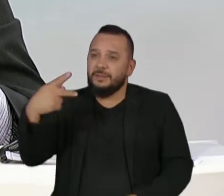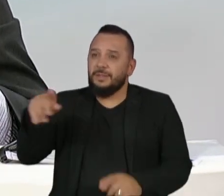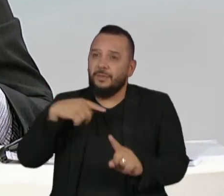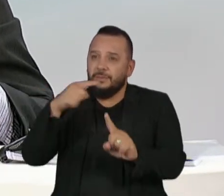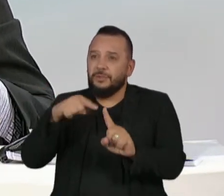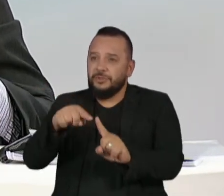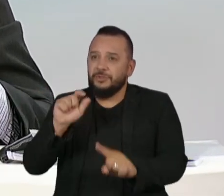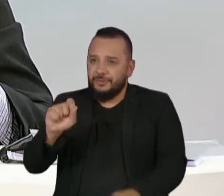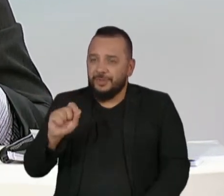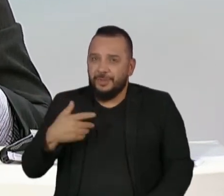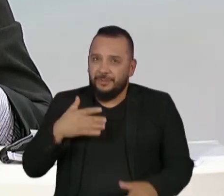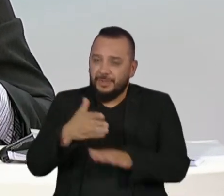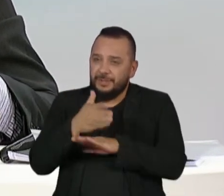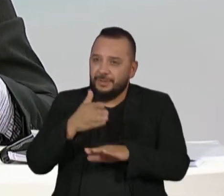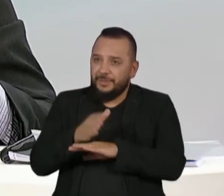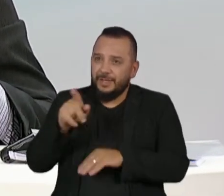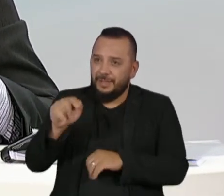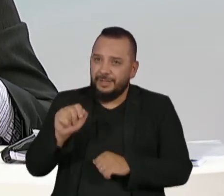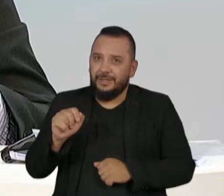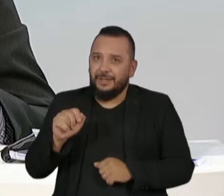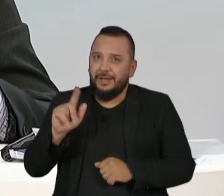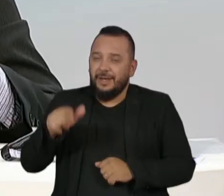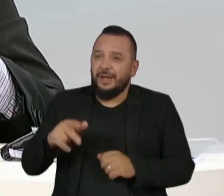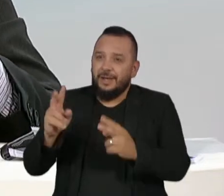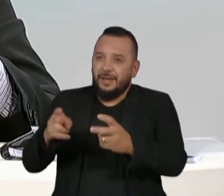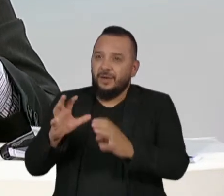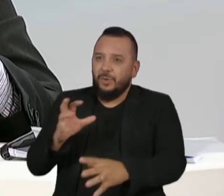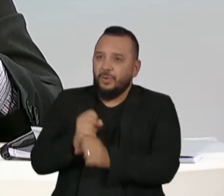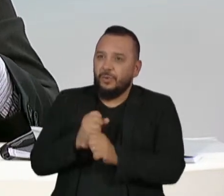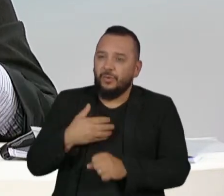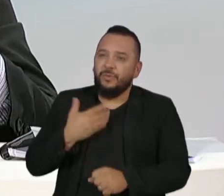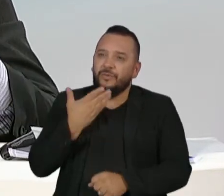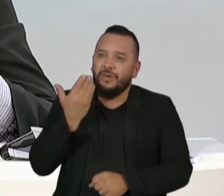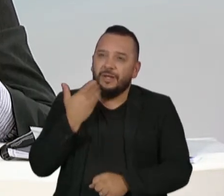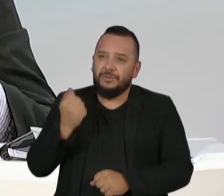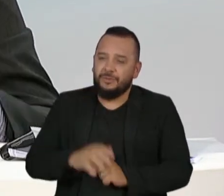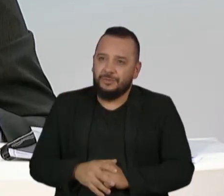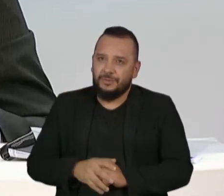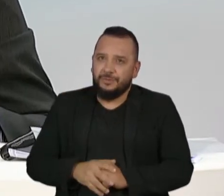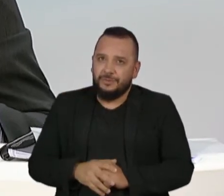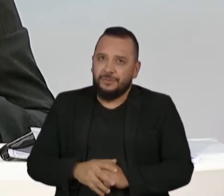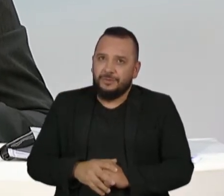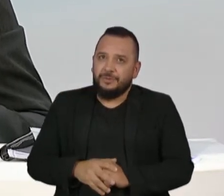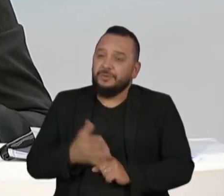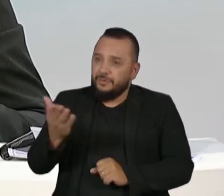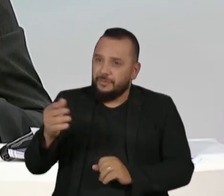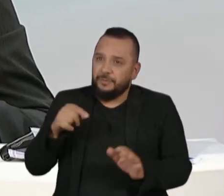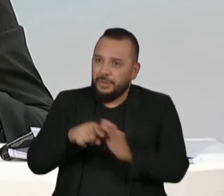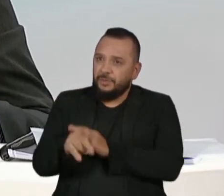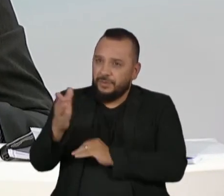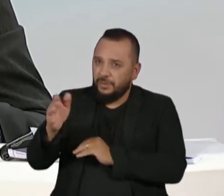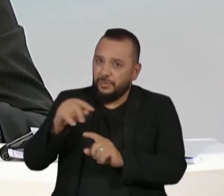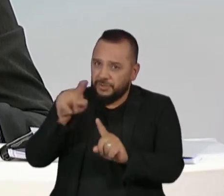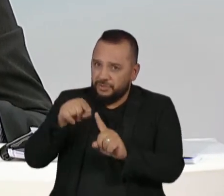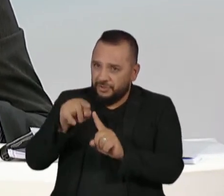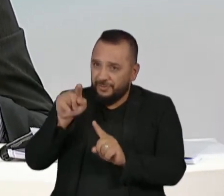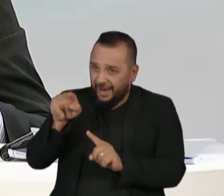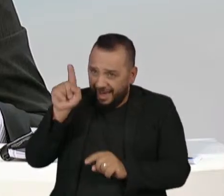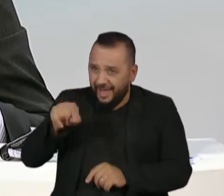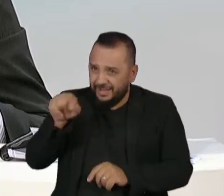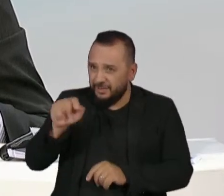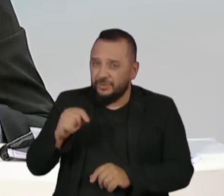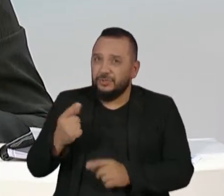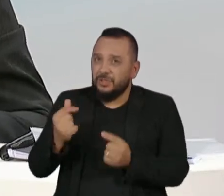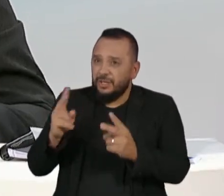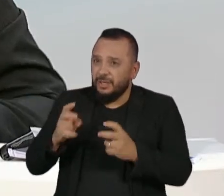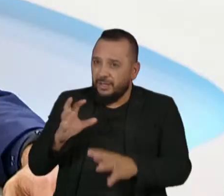objetivo em participar do esquema ali era ganhar dinheiro fácil. Então, eu queria devolver para o senhor isso. O objetivo ali era esse mesmo, era ganhar